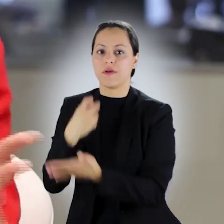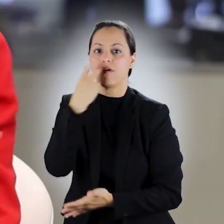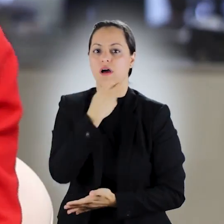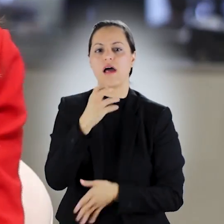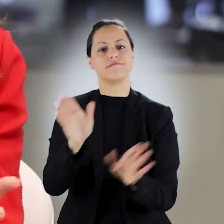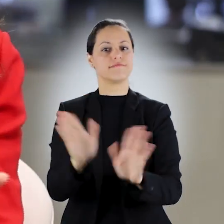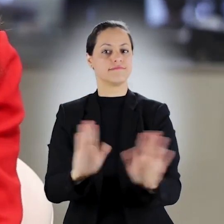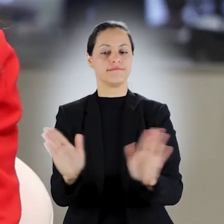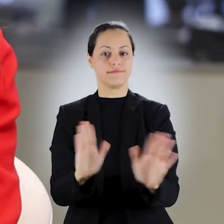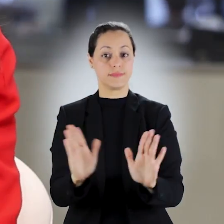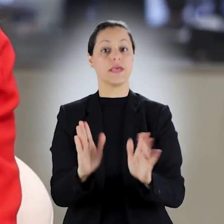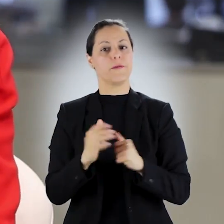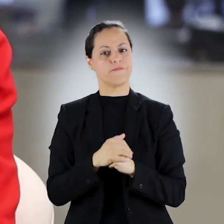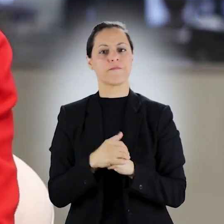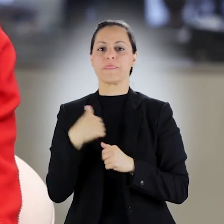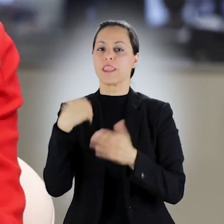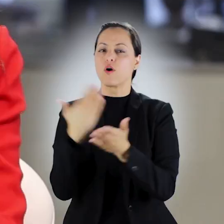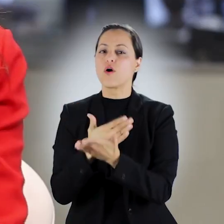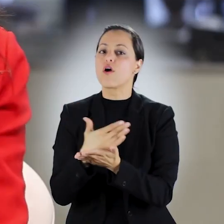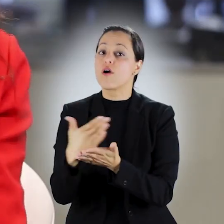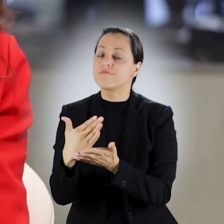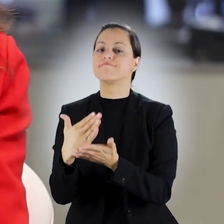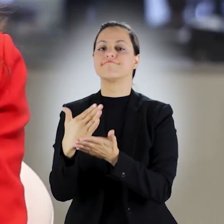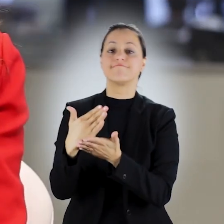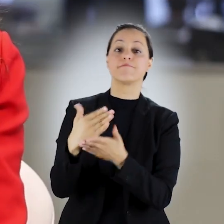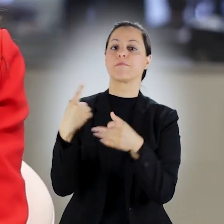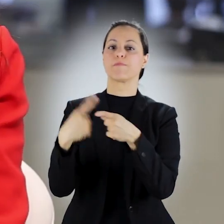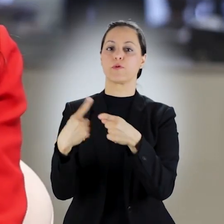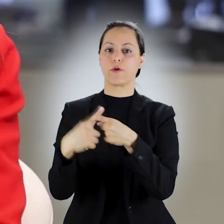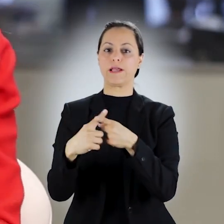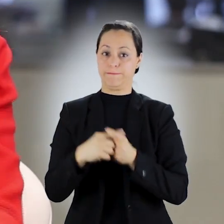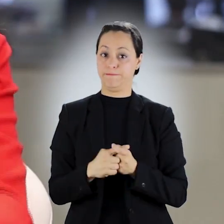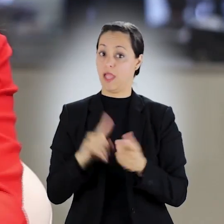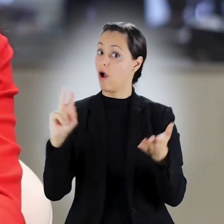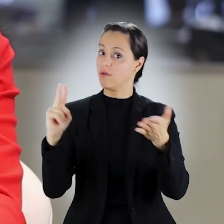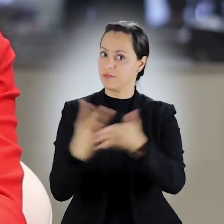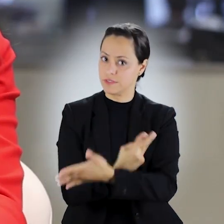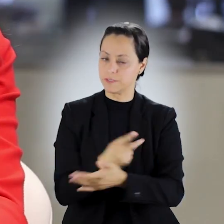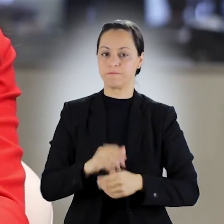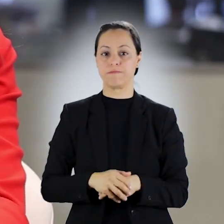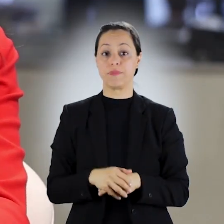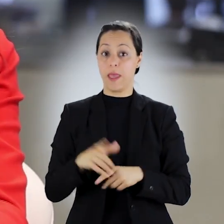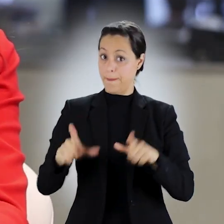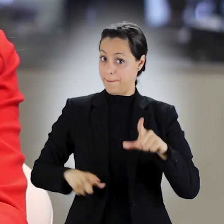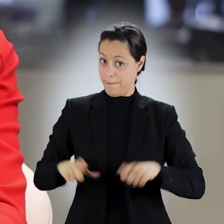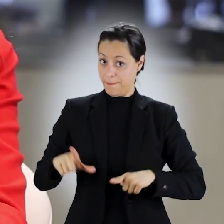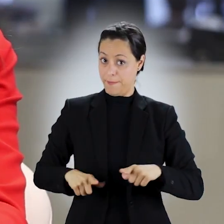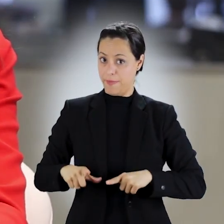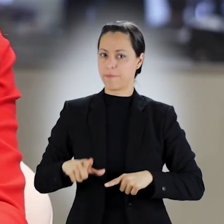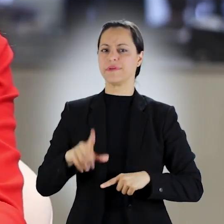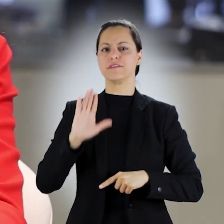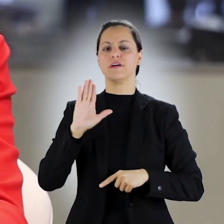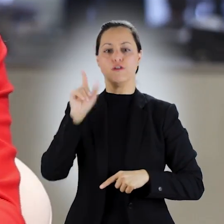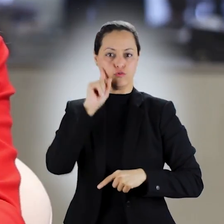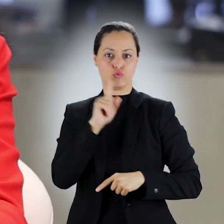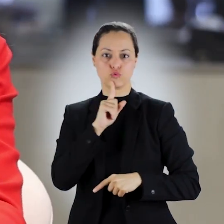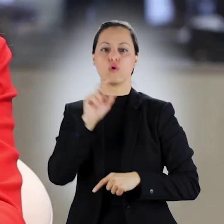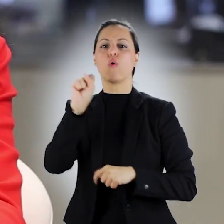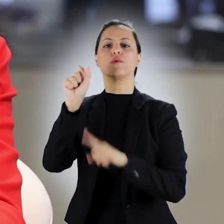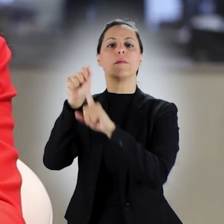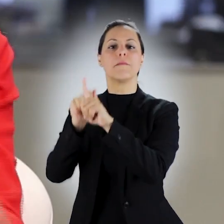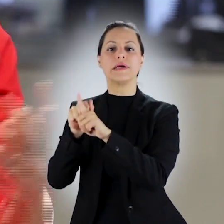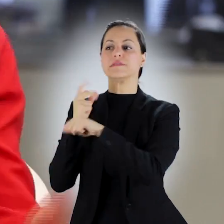eu comecei nisso porque eu fiquei indignada com uma prima minha que estava 8 meses sem